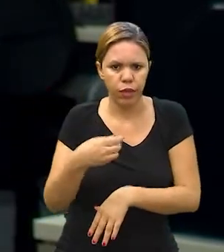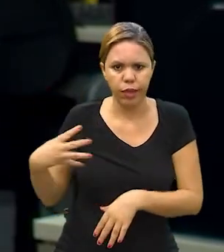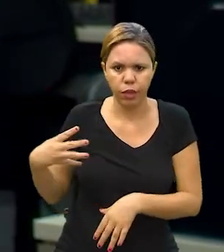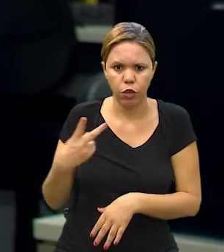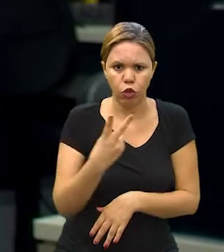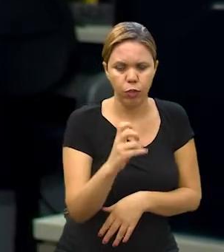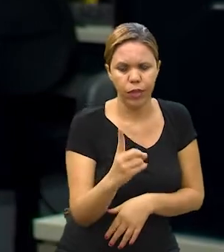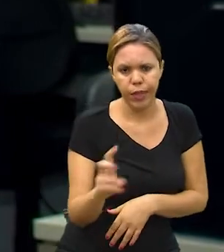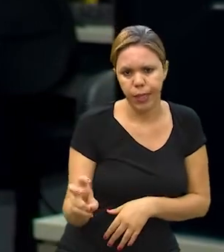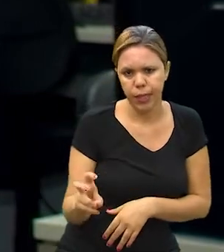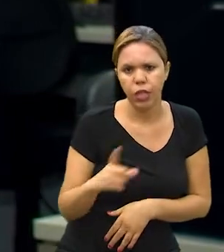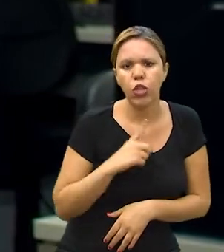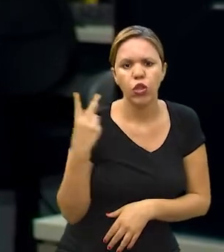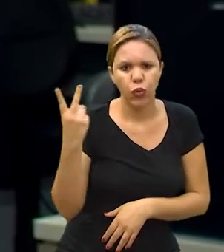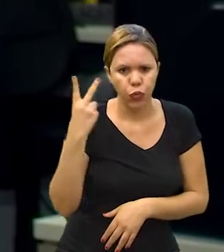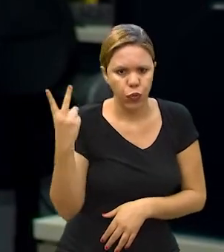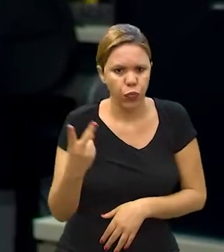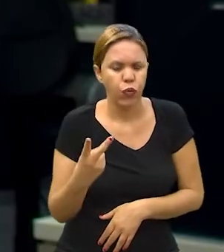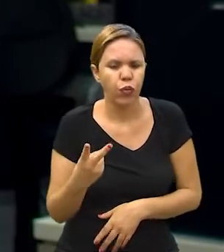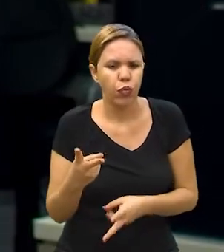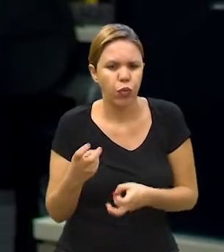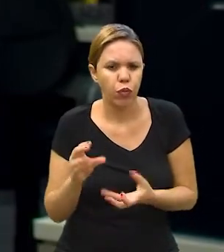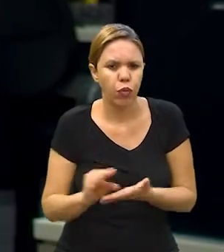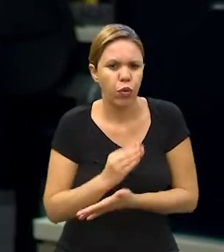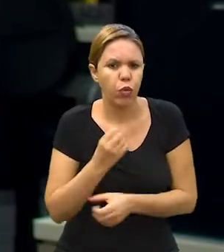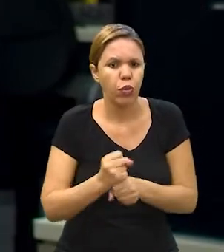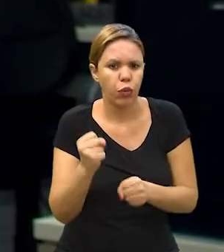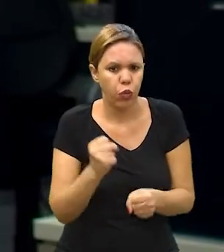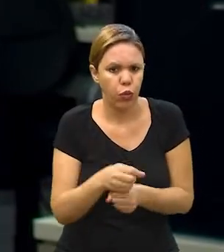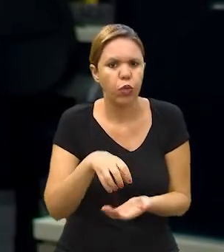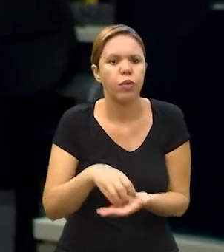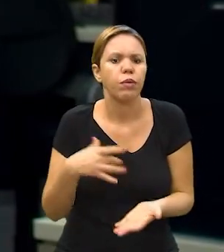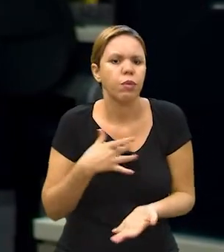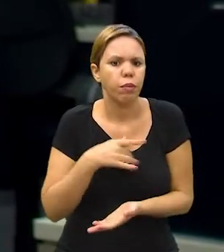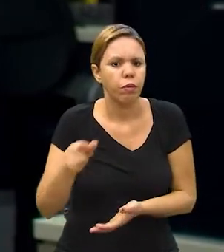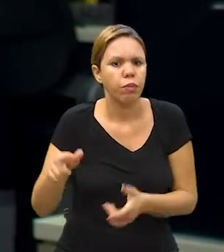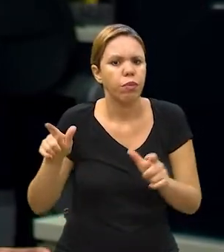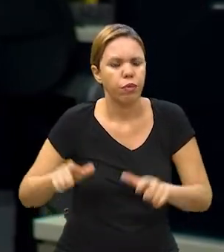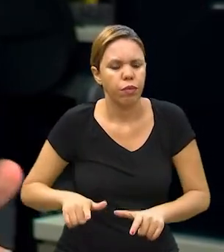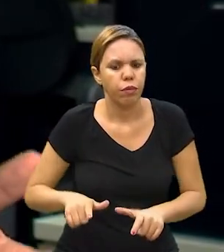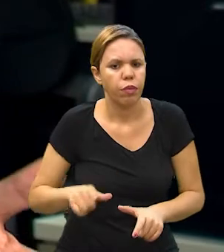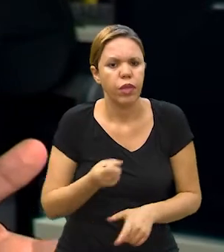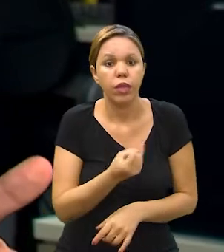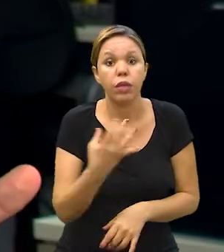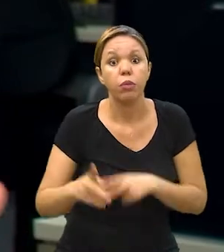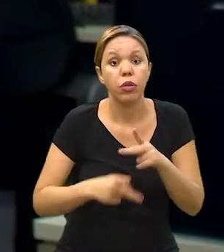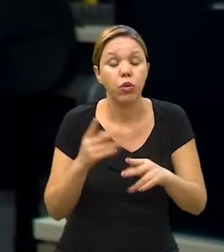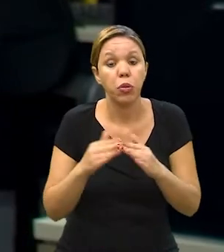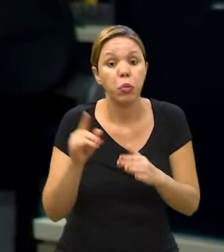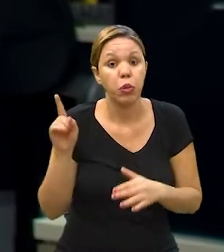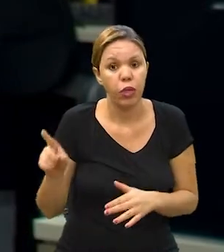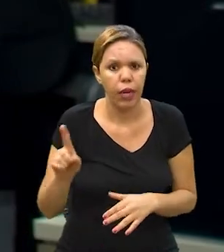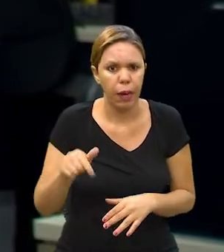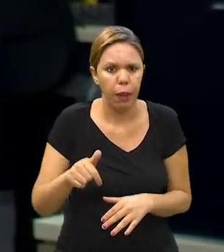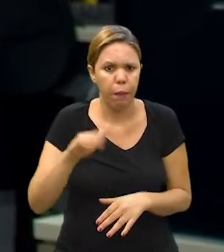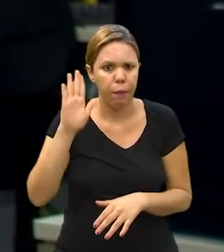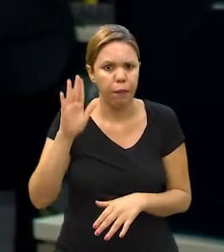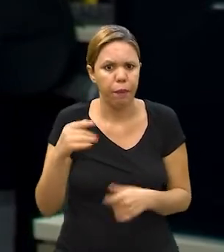nós descobrimos que havia um valor previsto para a construção de um centro de saúde ali. Né? Essa quantidade de gente que está lá, ela é